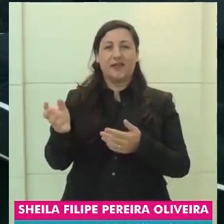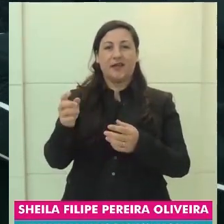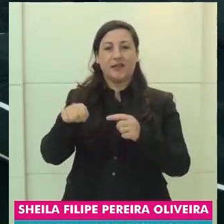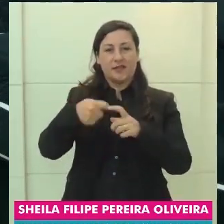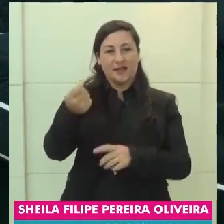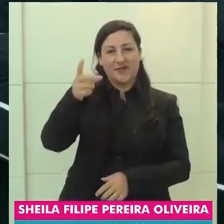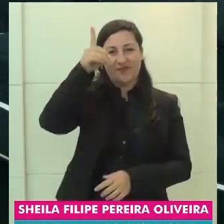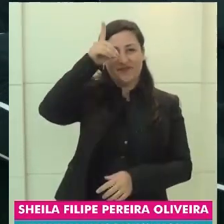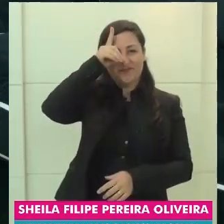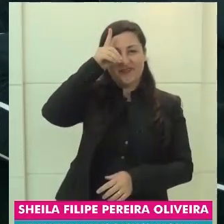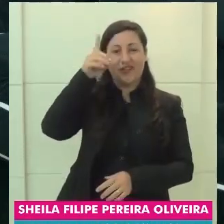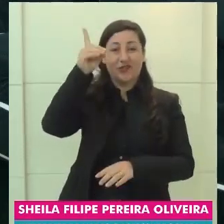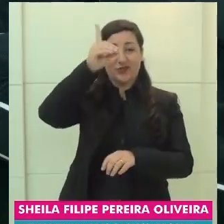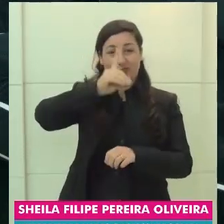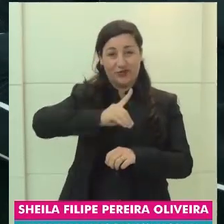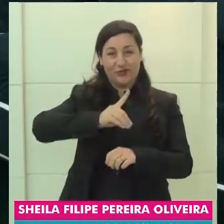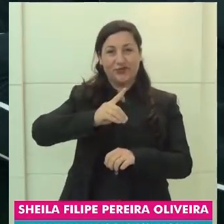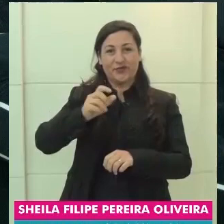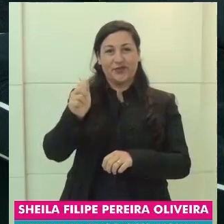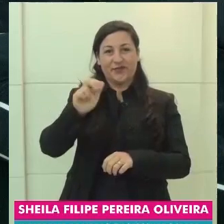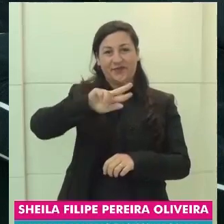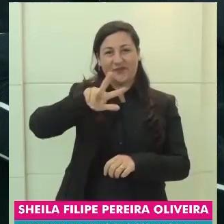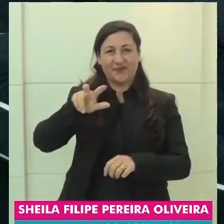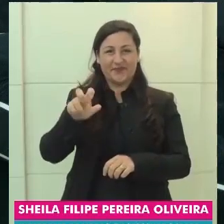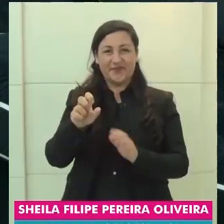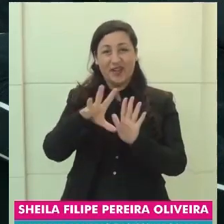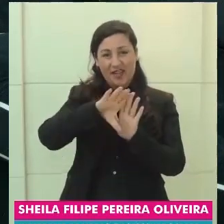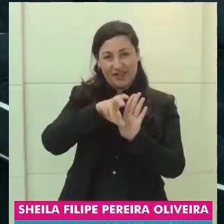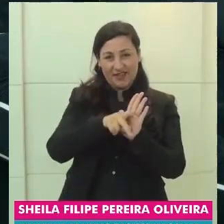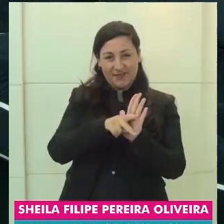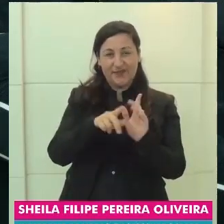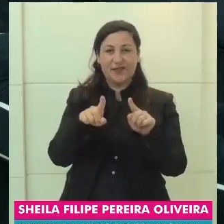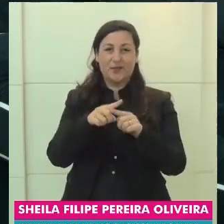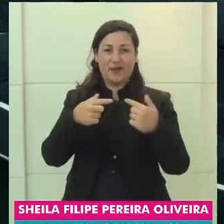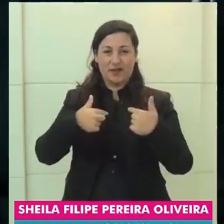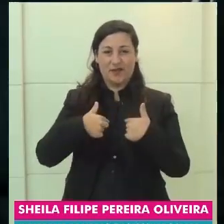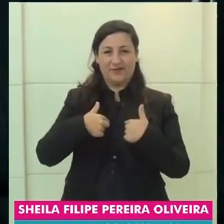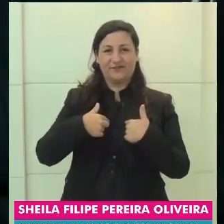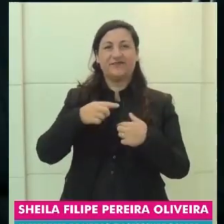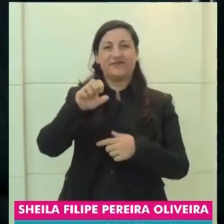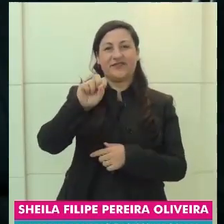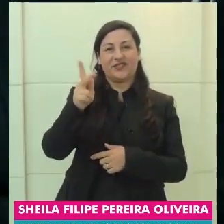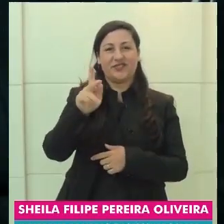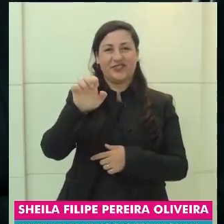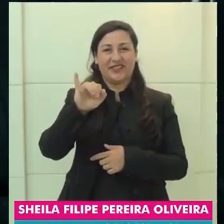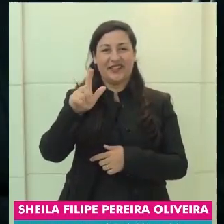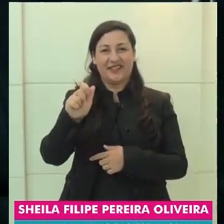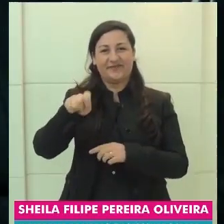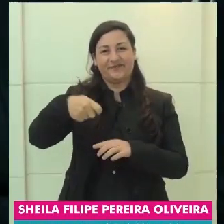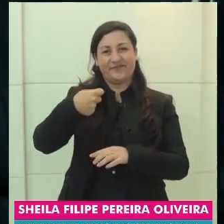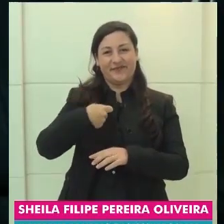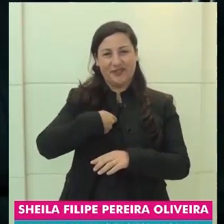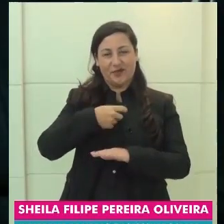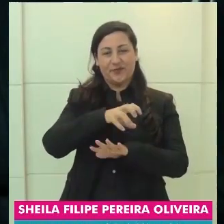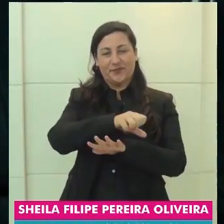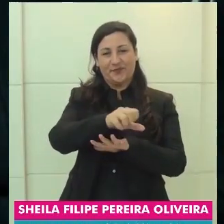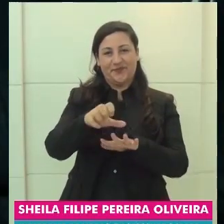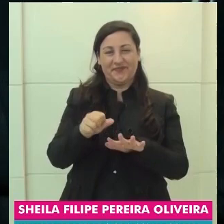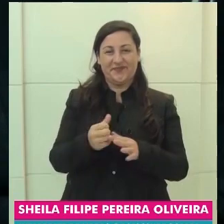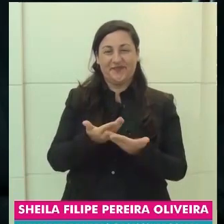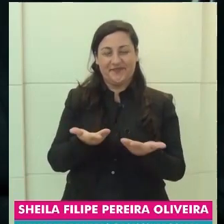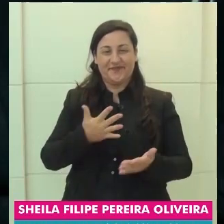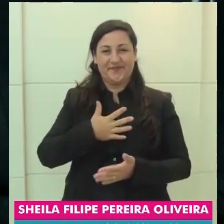da ASESC, e a Sheila Felipe Pereira Oliveira, intérprete de Libras, que está aí